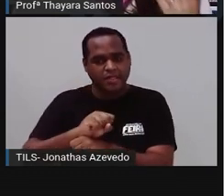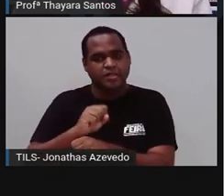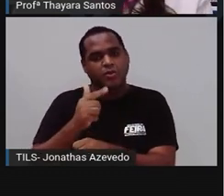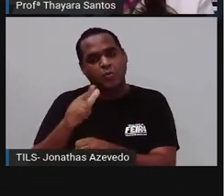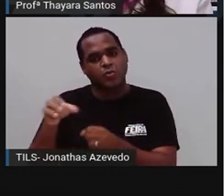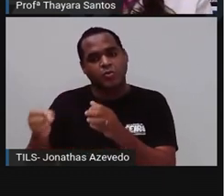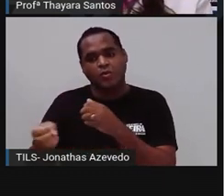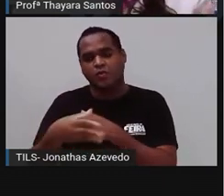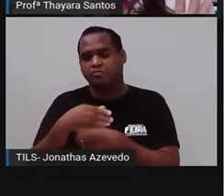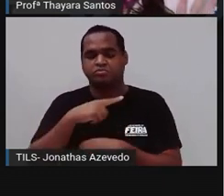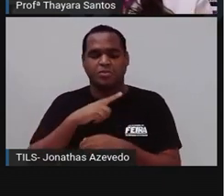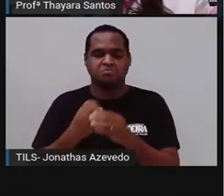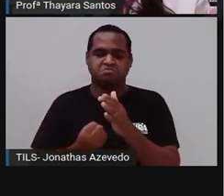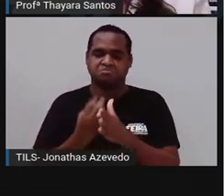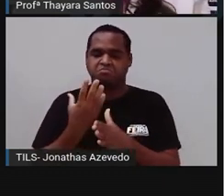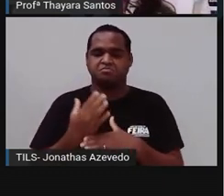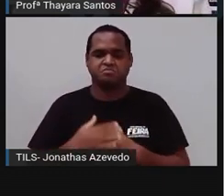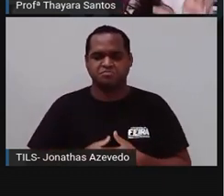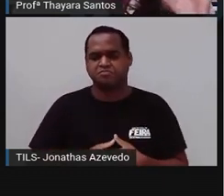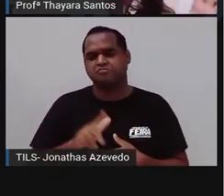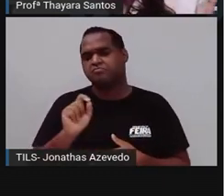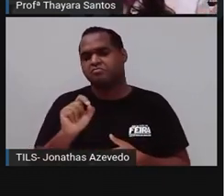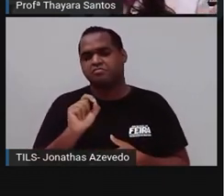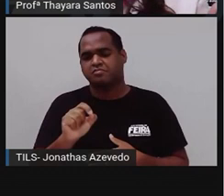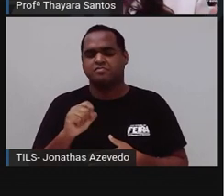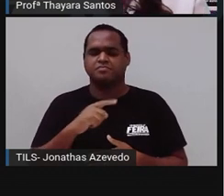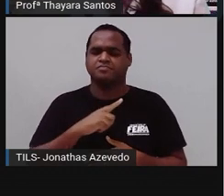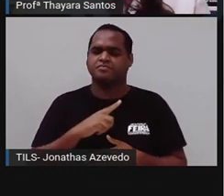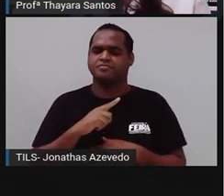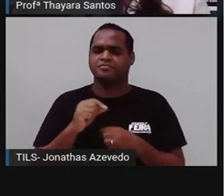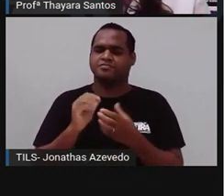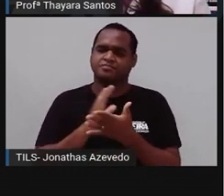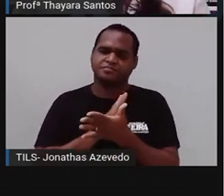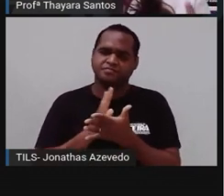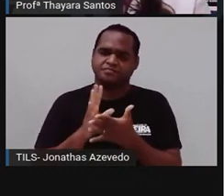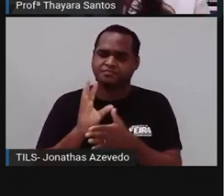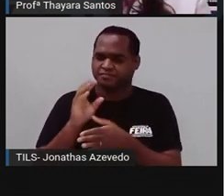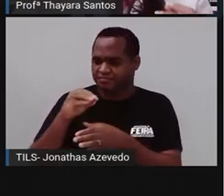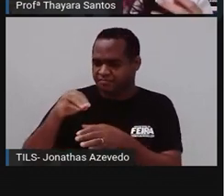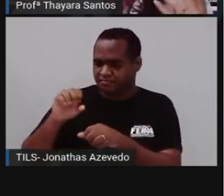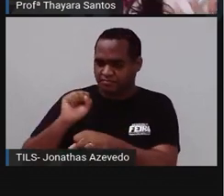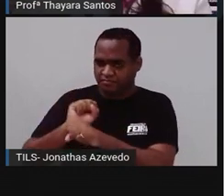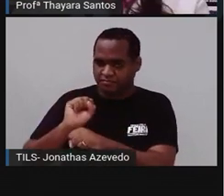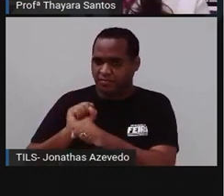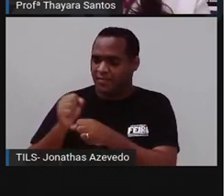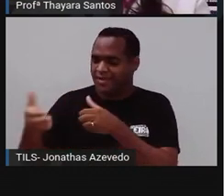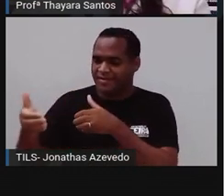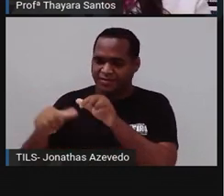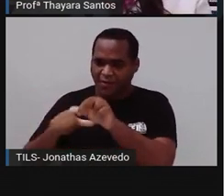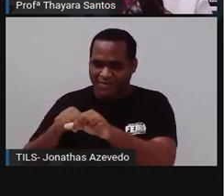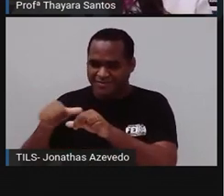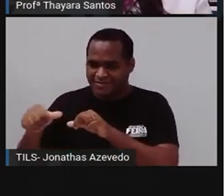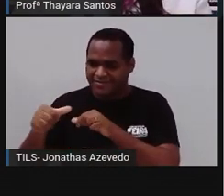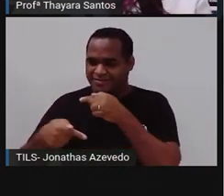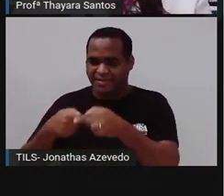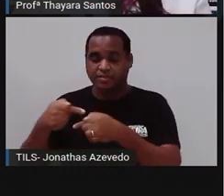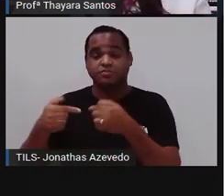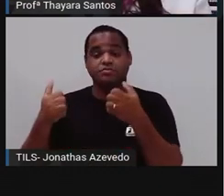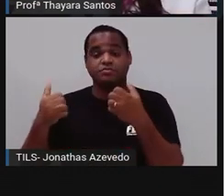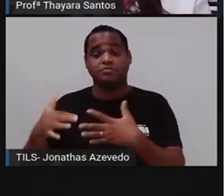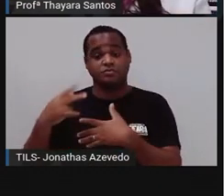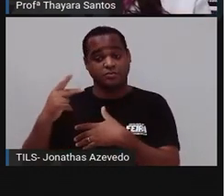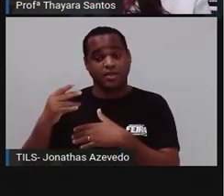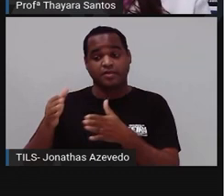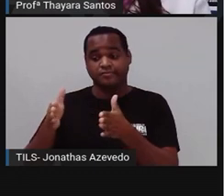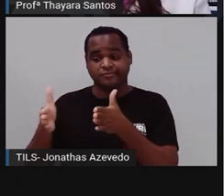a um novo organismo. Aí é que tá. Naqueles organismos que passam pelo que a gente chama de alternância de gerações, eles têm uma